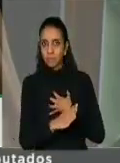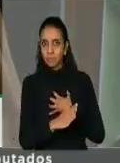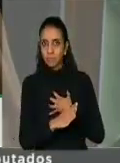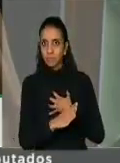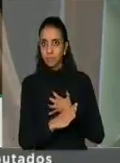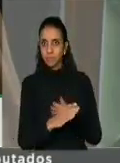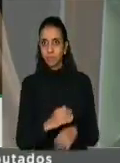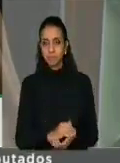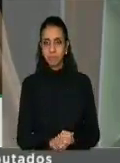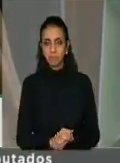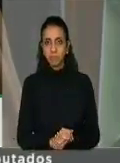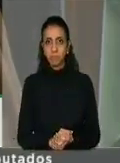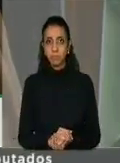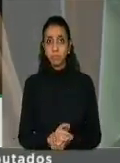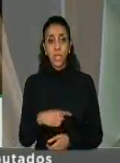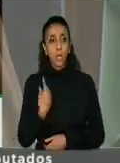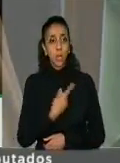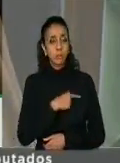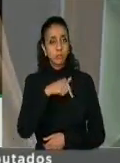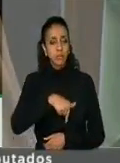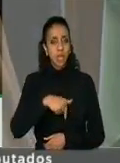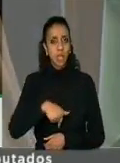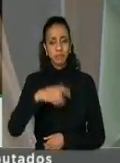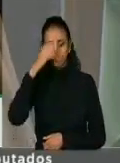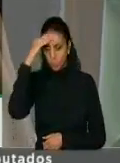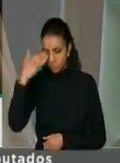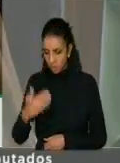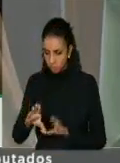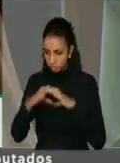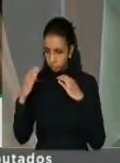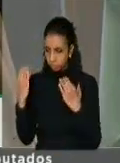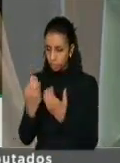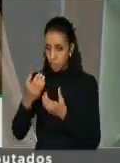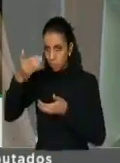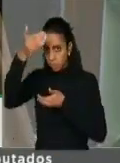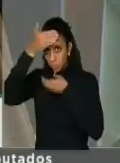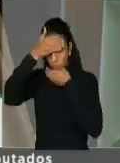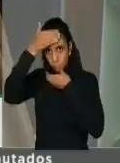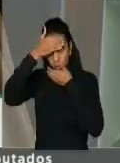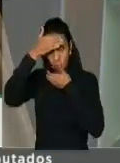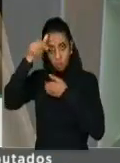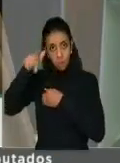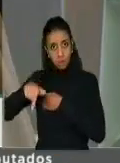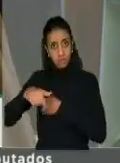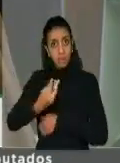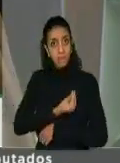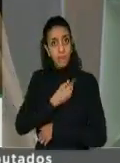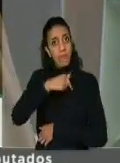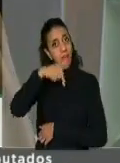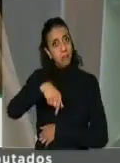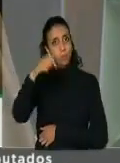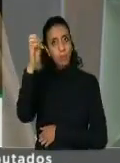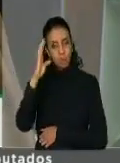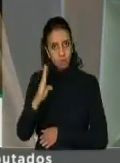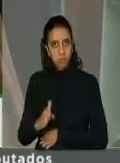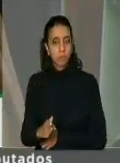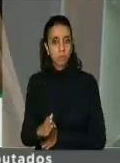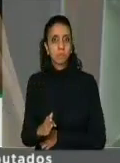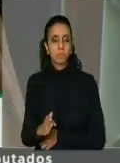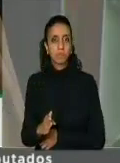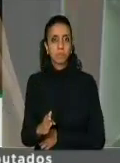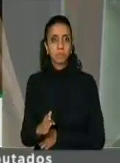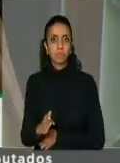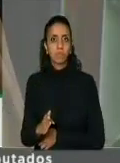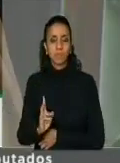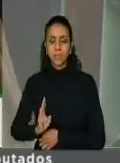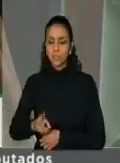precisa. Estamos aqui homenageando a nossa comunidade muçulmana que vive neste país de uma